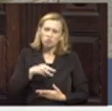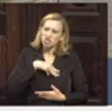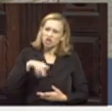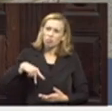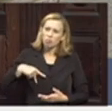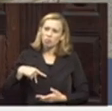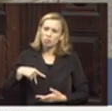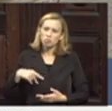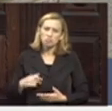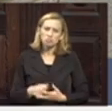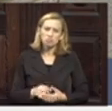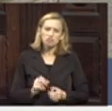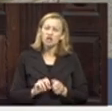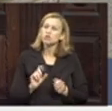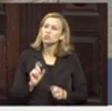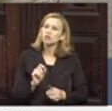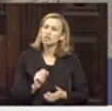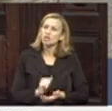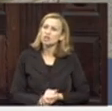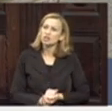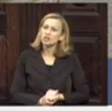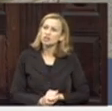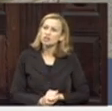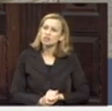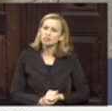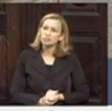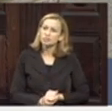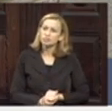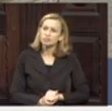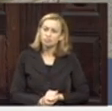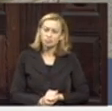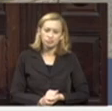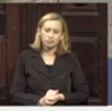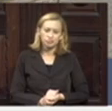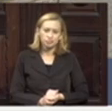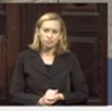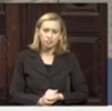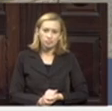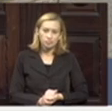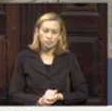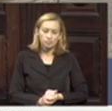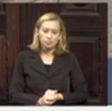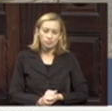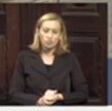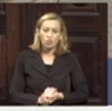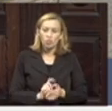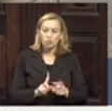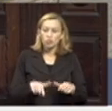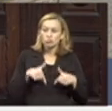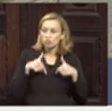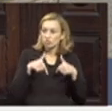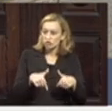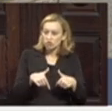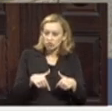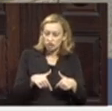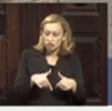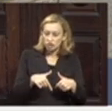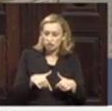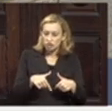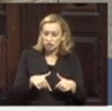a situação de transporte virou um debate criminal nessa casa e na sociedade. Mas é